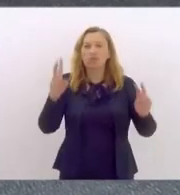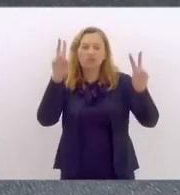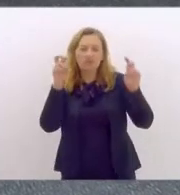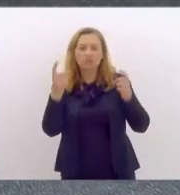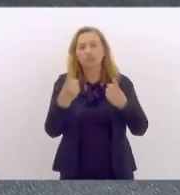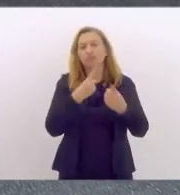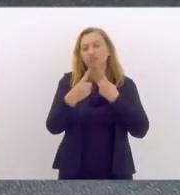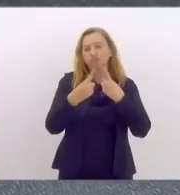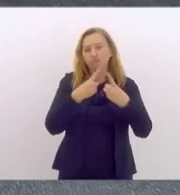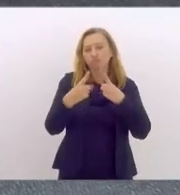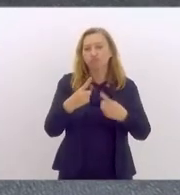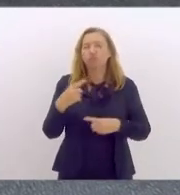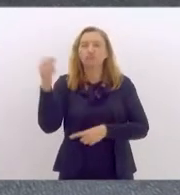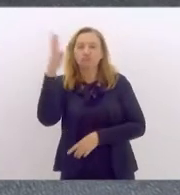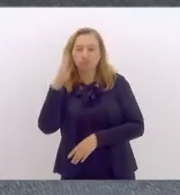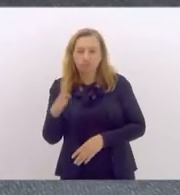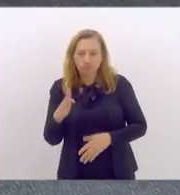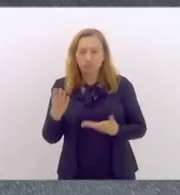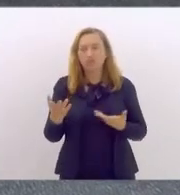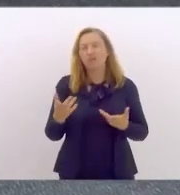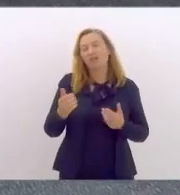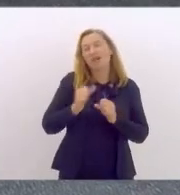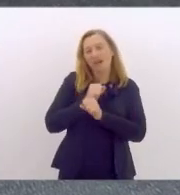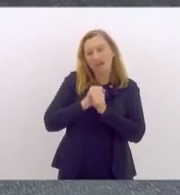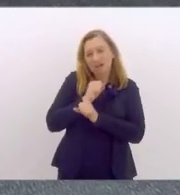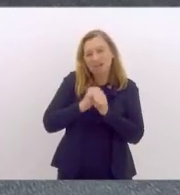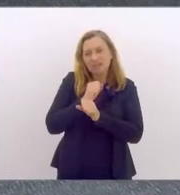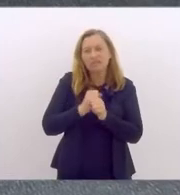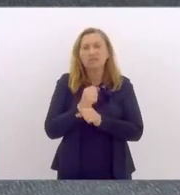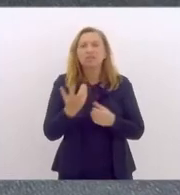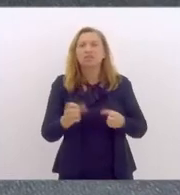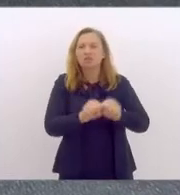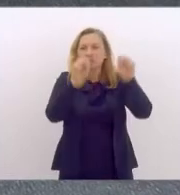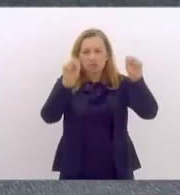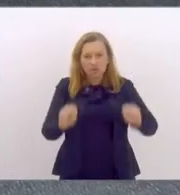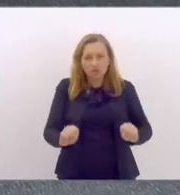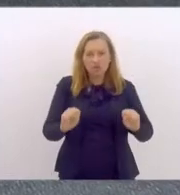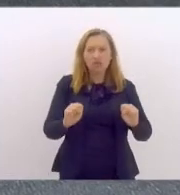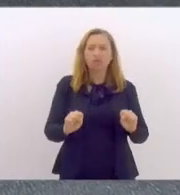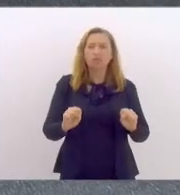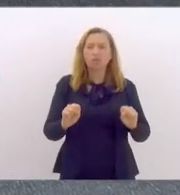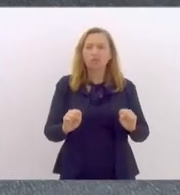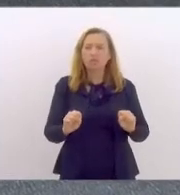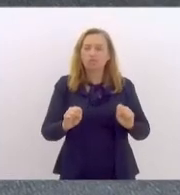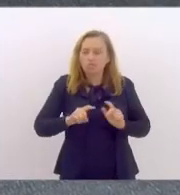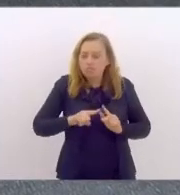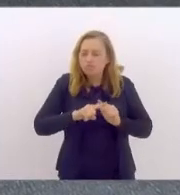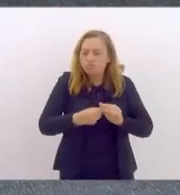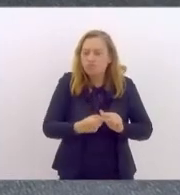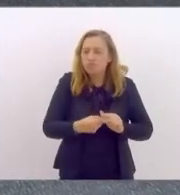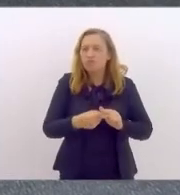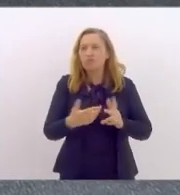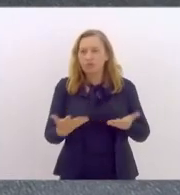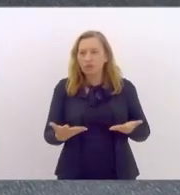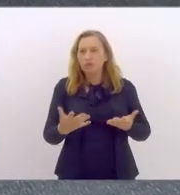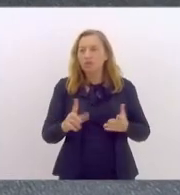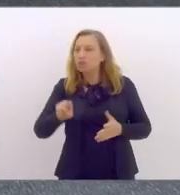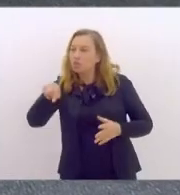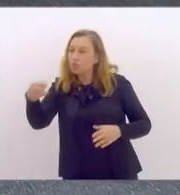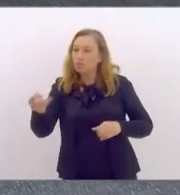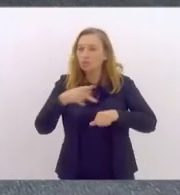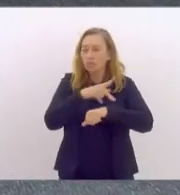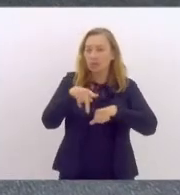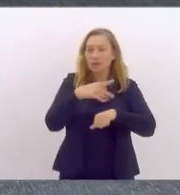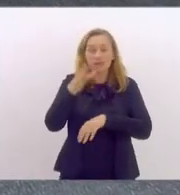sendo discutida no nosso país há muito tempo e no sistema foi muito aperfeiçoado coisa que em outros países